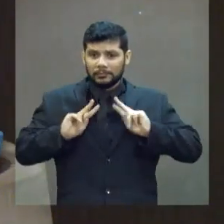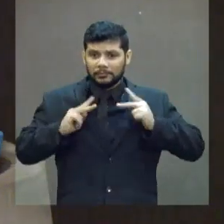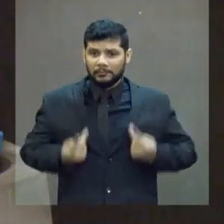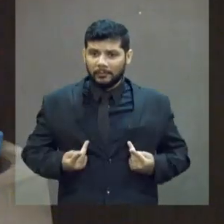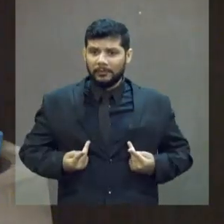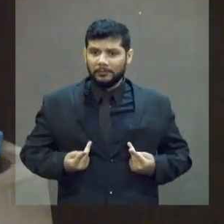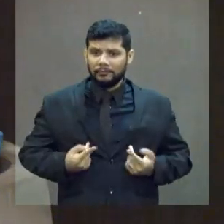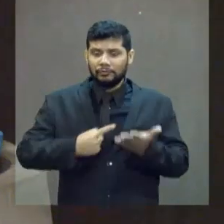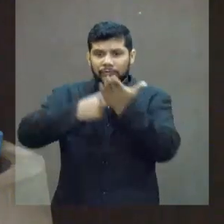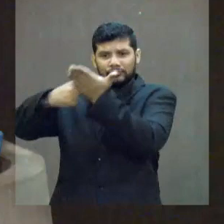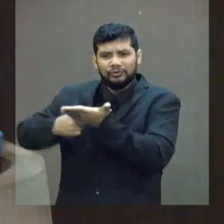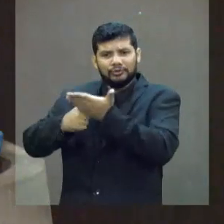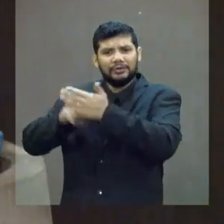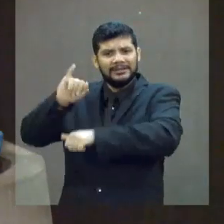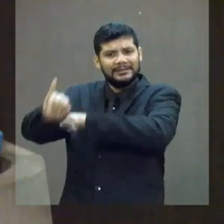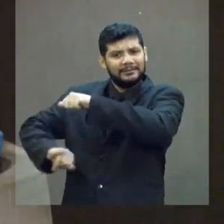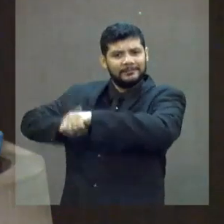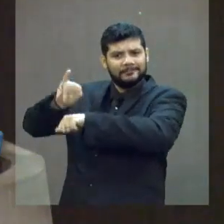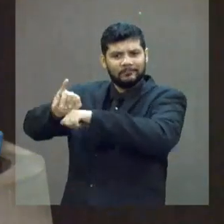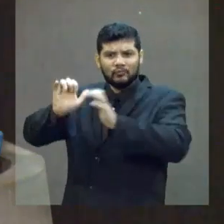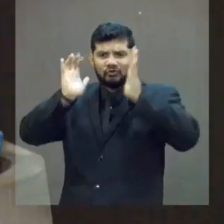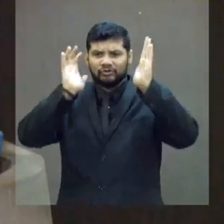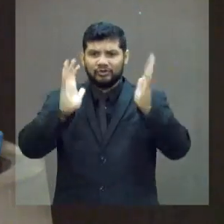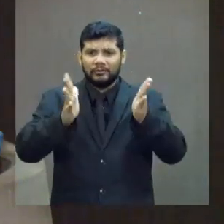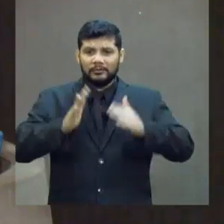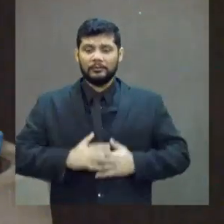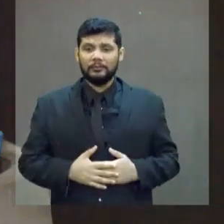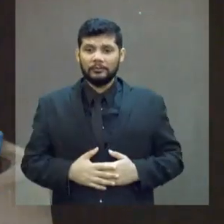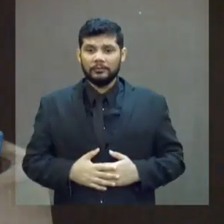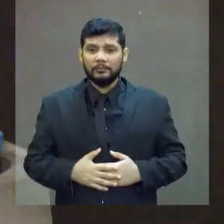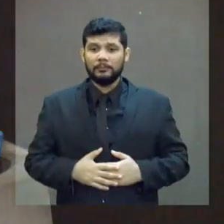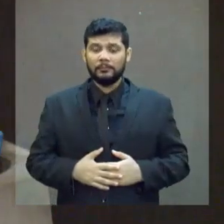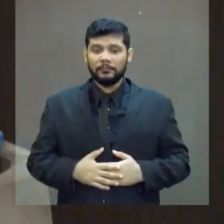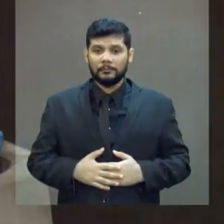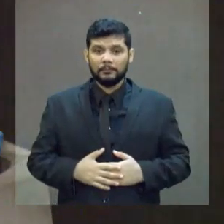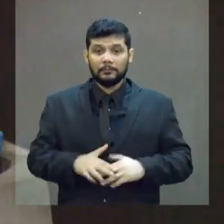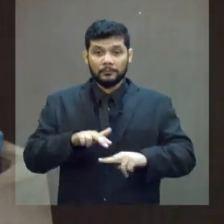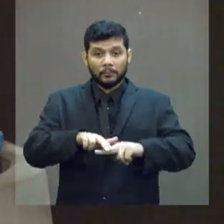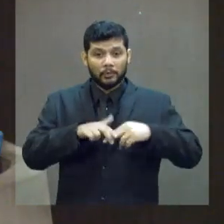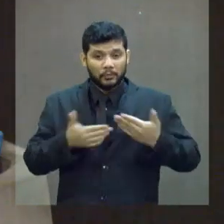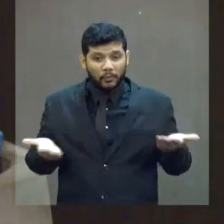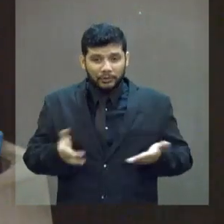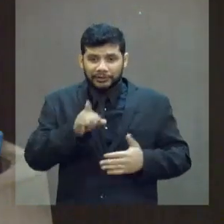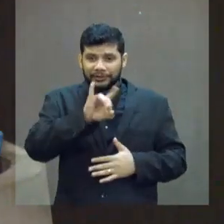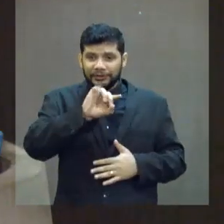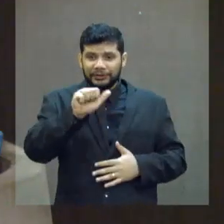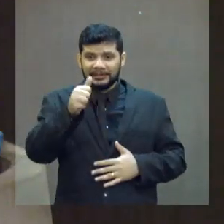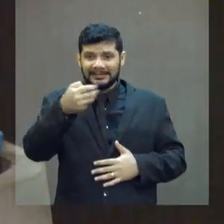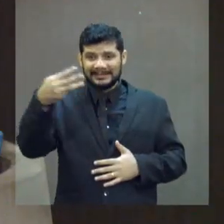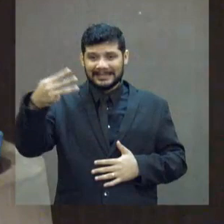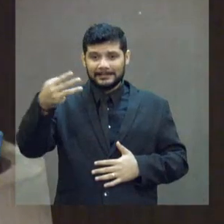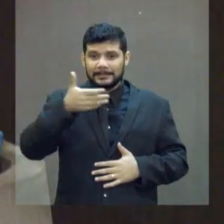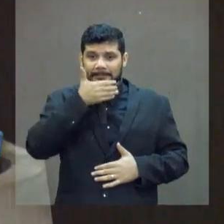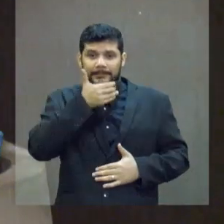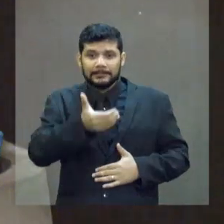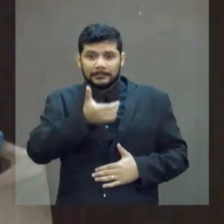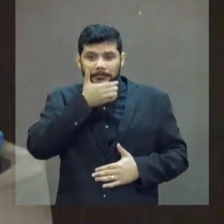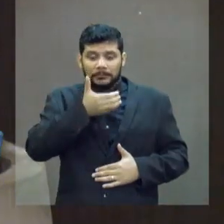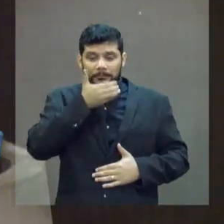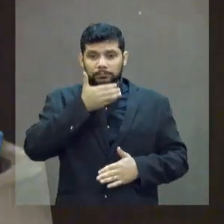tratados internacionais. Por isso eu queria, nesse 3 de dezembro, data